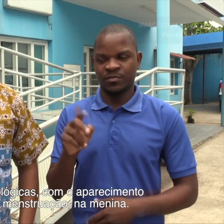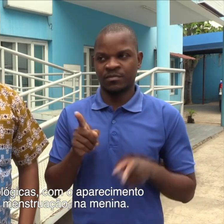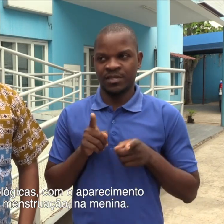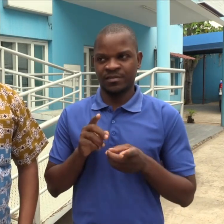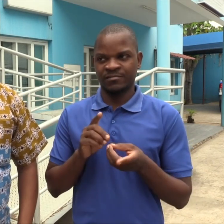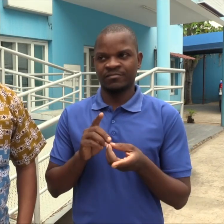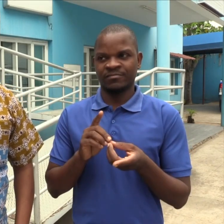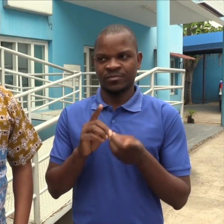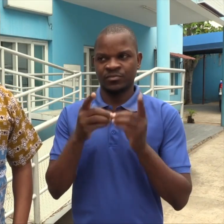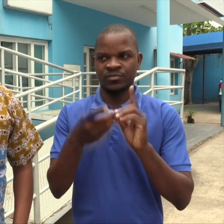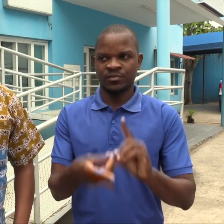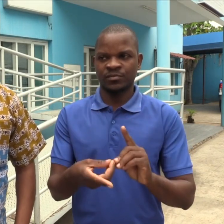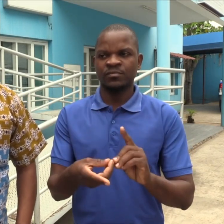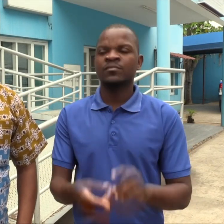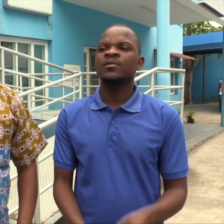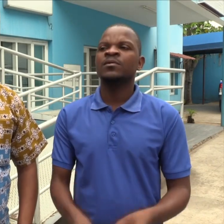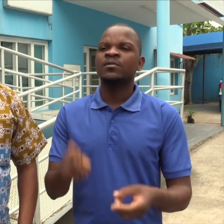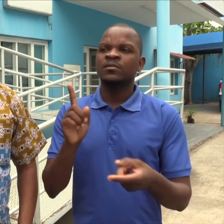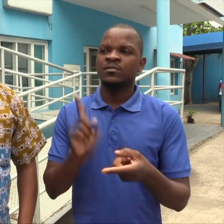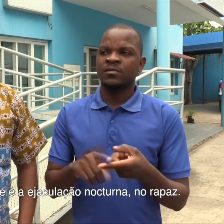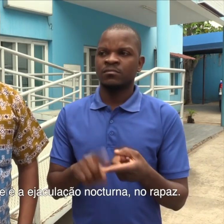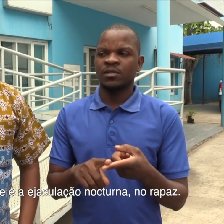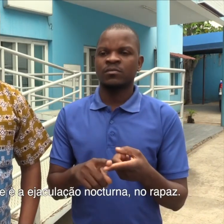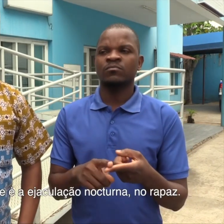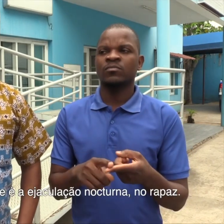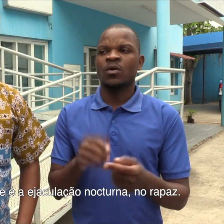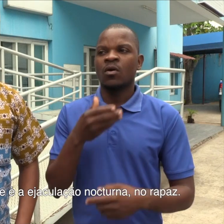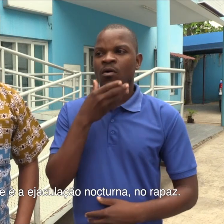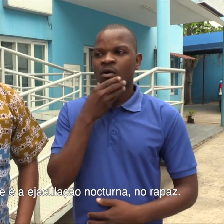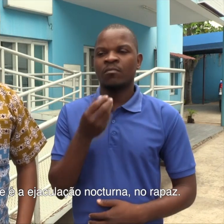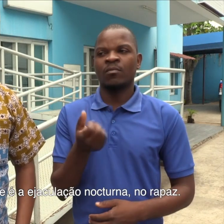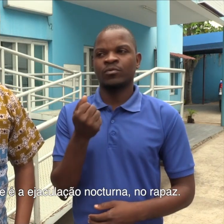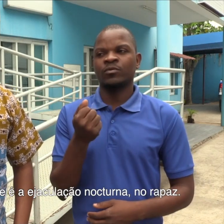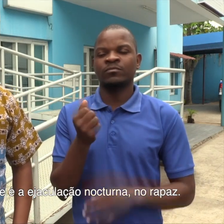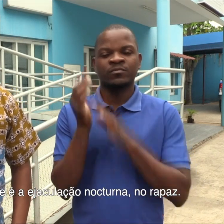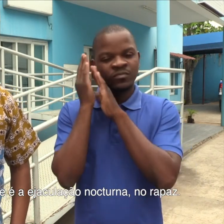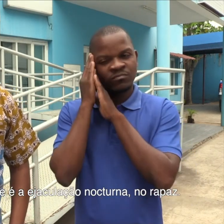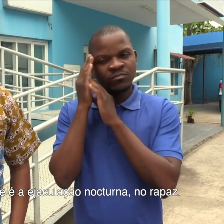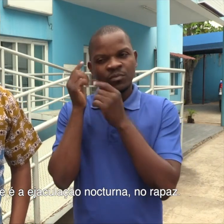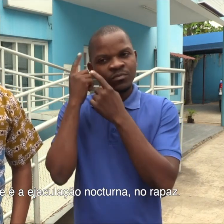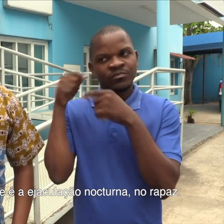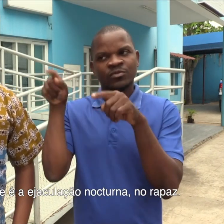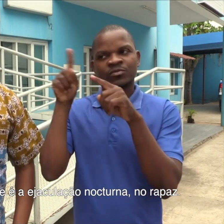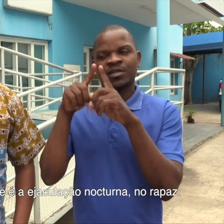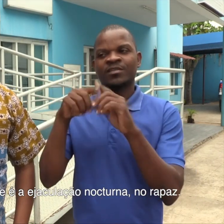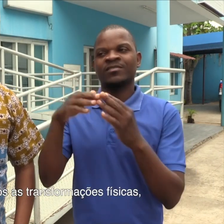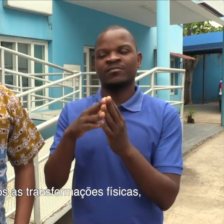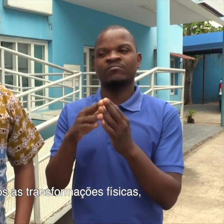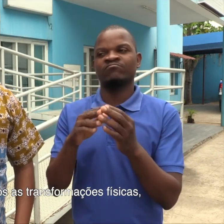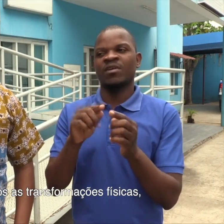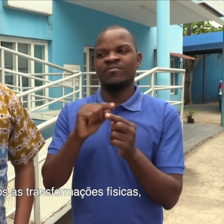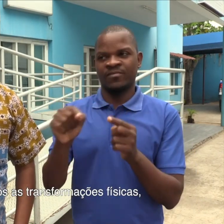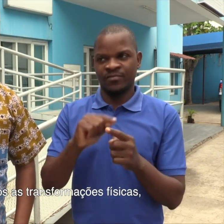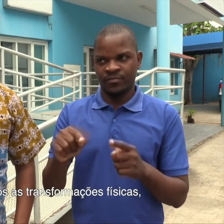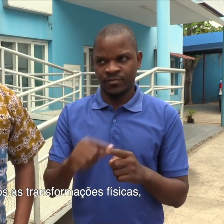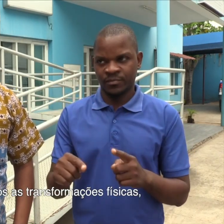na menina. O sonho mulher, que é a ejaculação noturna no rapaz. Mas também